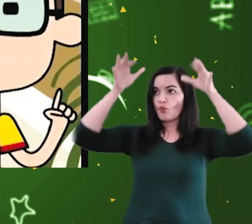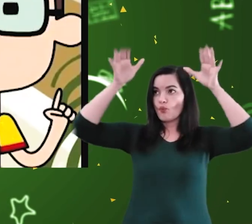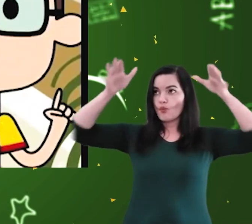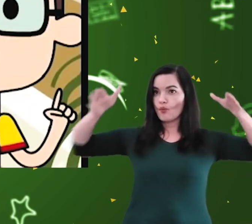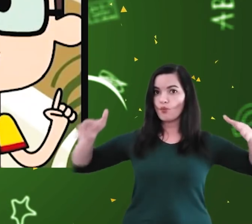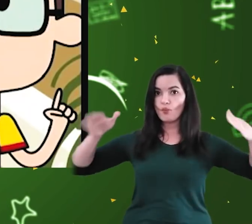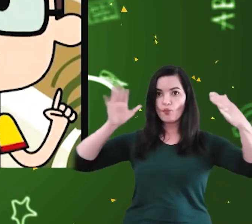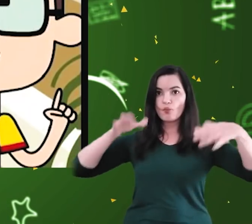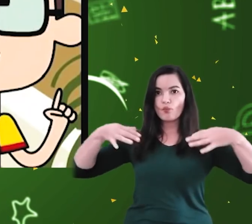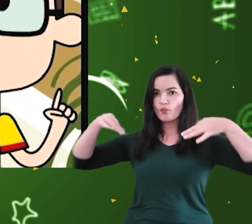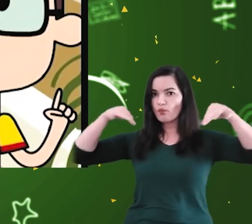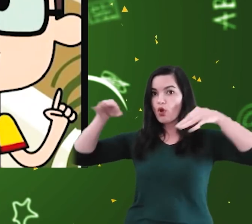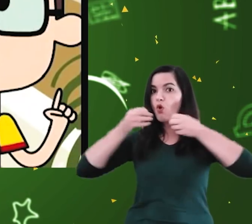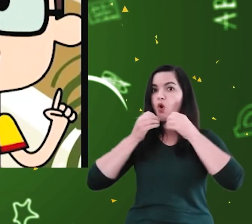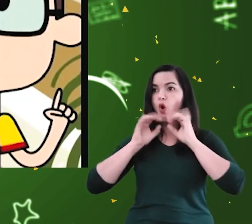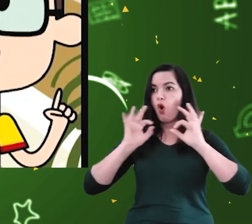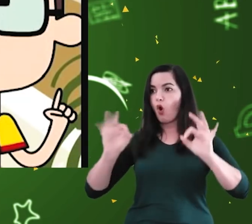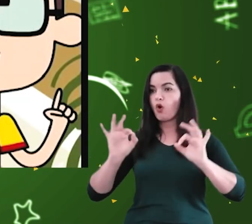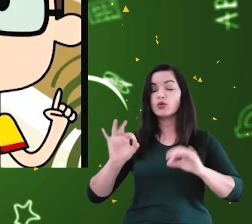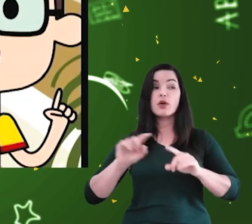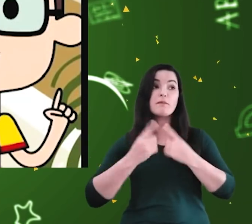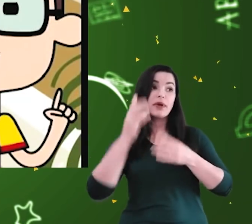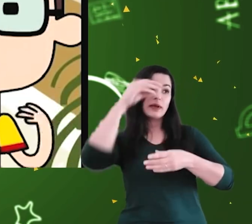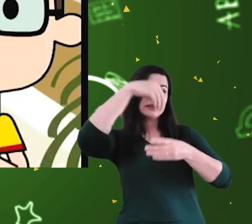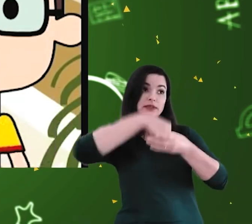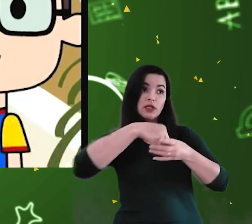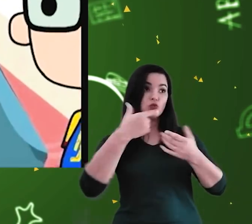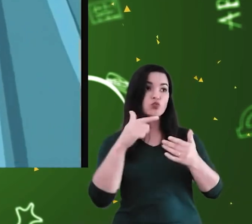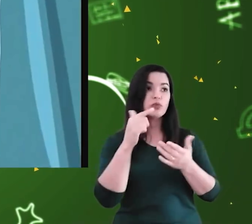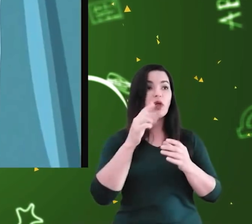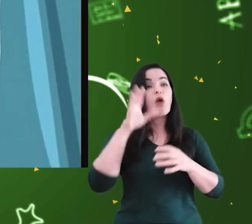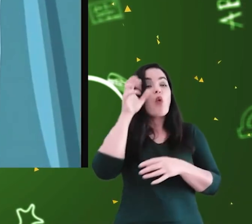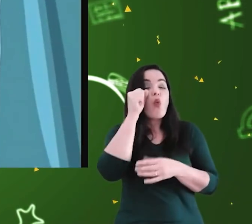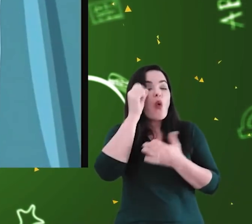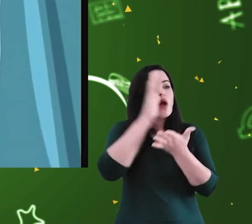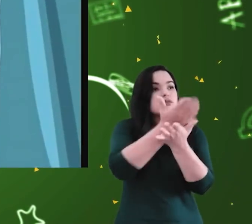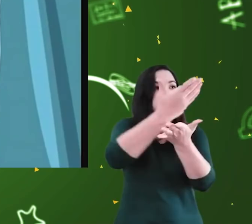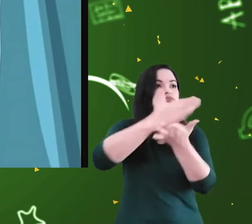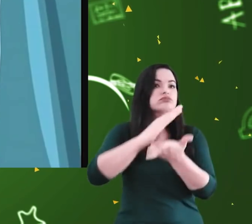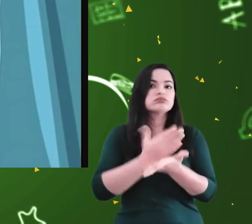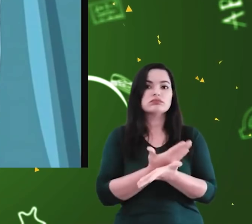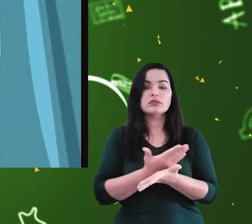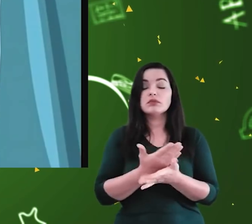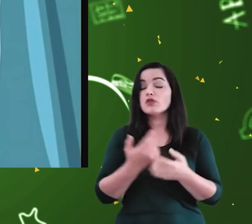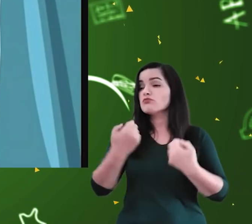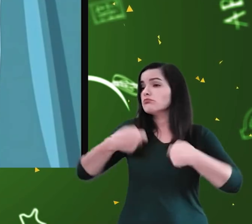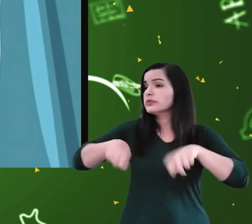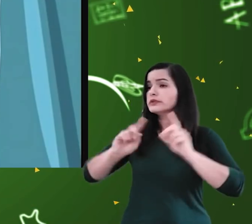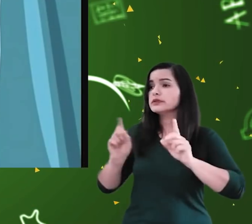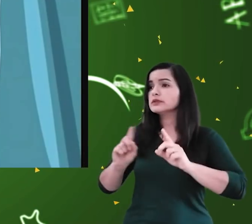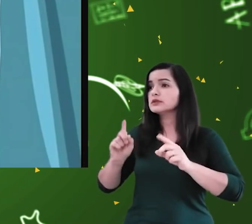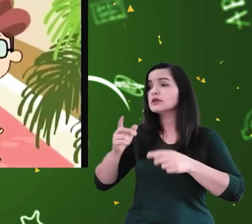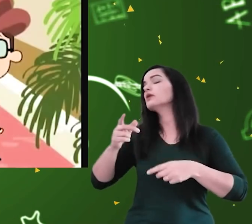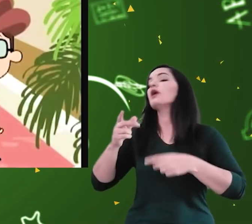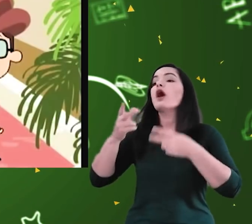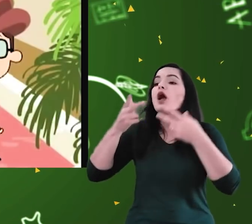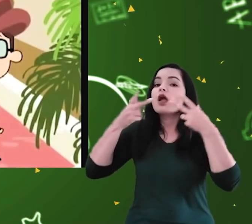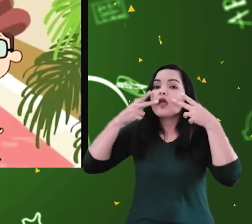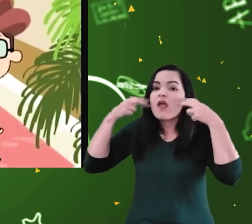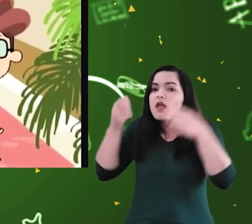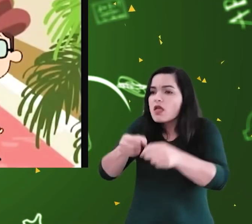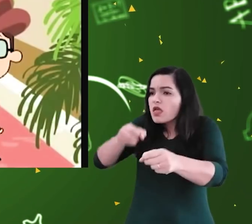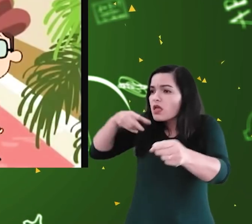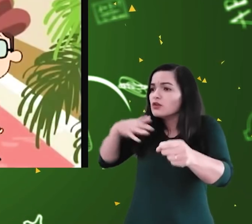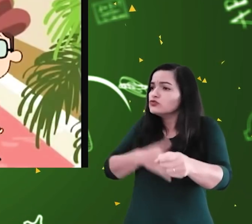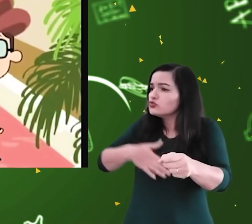aí dentro, ninguém nem tem quarto separado dos pais. Não precisa. Índio adora fazer tudo junto. E dá pra